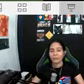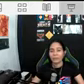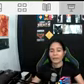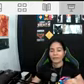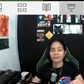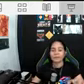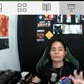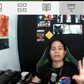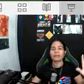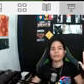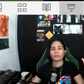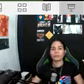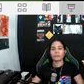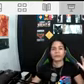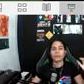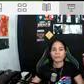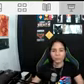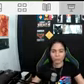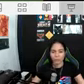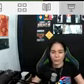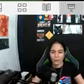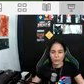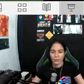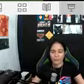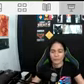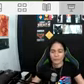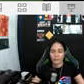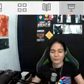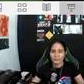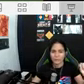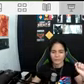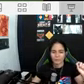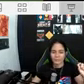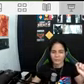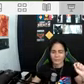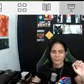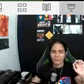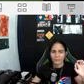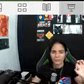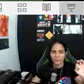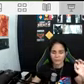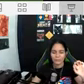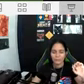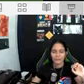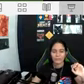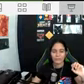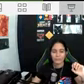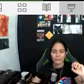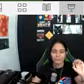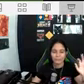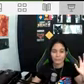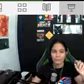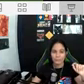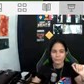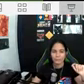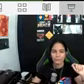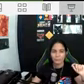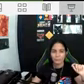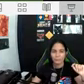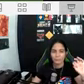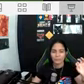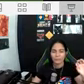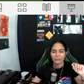falando das mulheres é um falso pudor, né? Então, eu vou só trazer para vocês, é 1 minuto e 40 só para que a gente